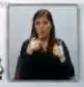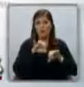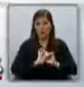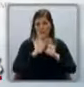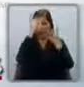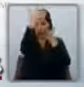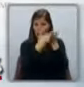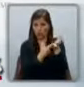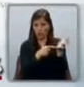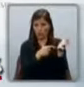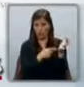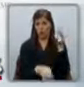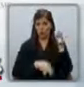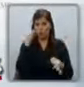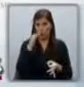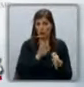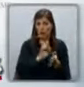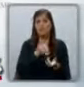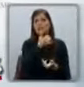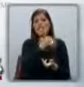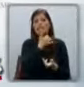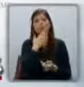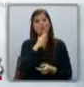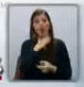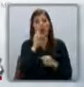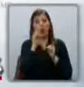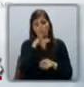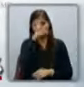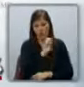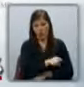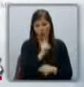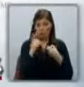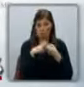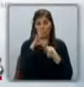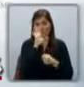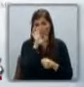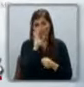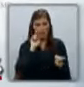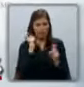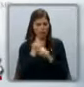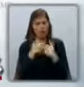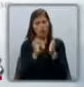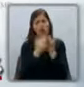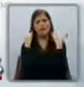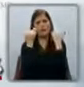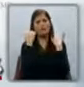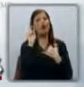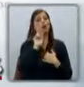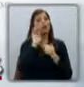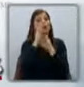Claro no seu texto o tribunal sol emite uma Medida Provisória contra o estado-membro quando tendo revisto toda a informação relevante